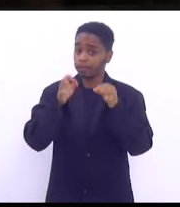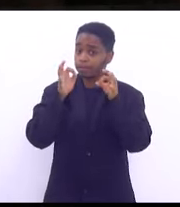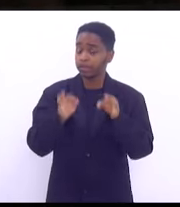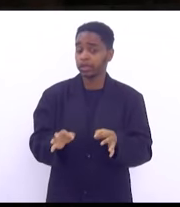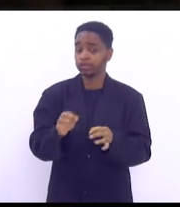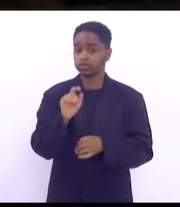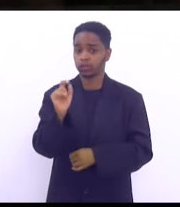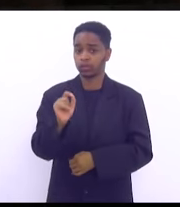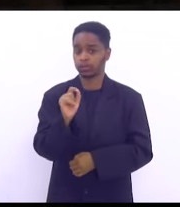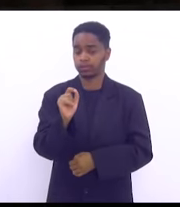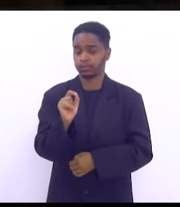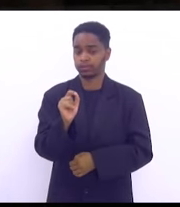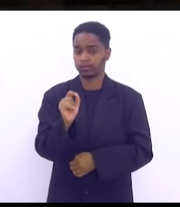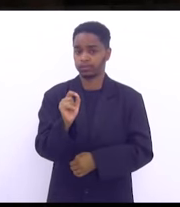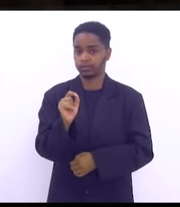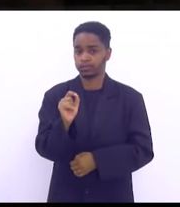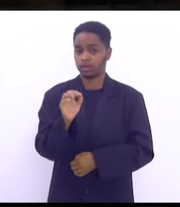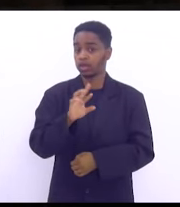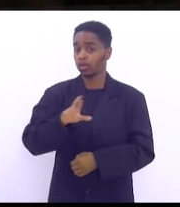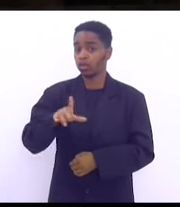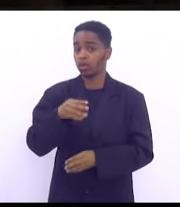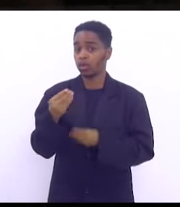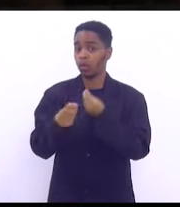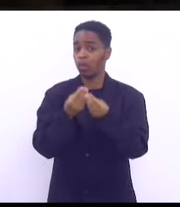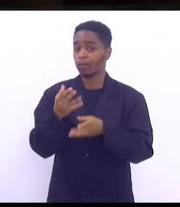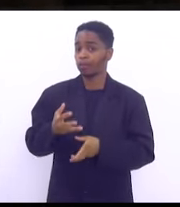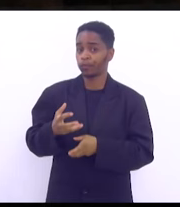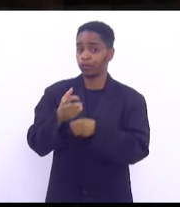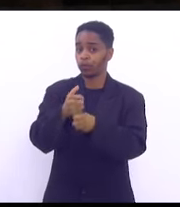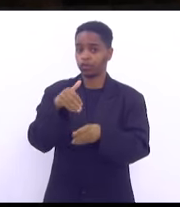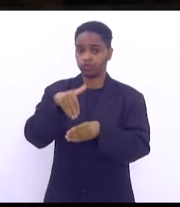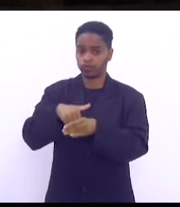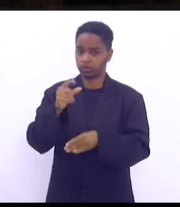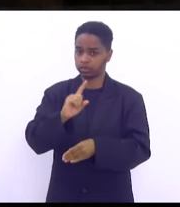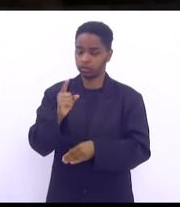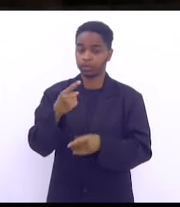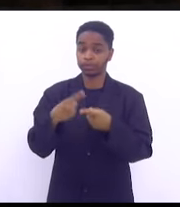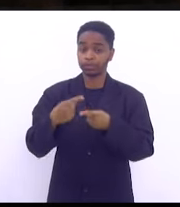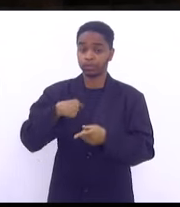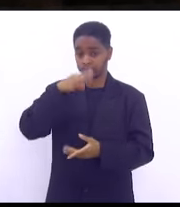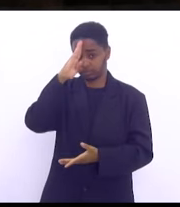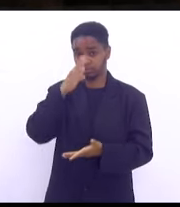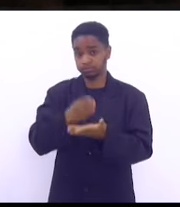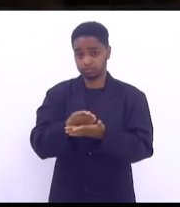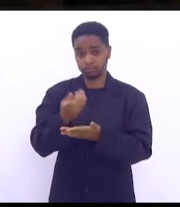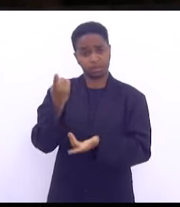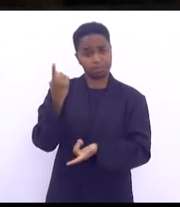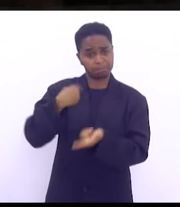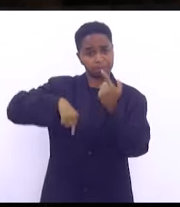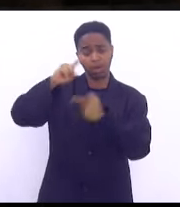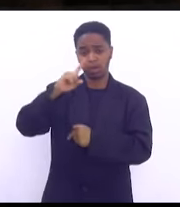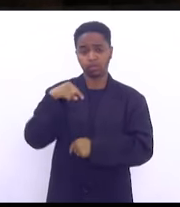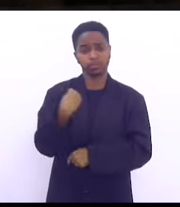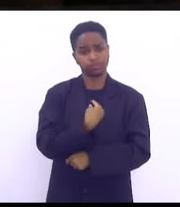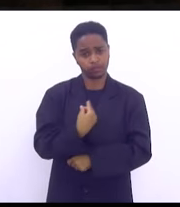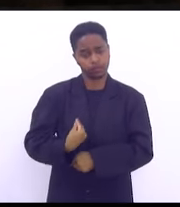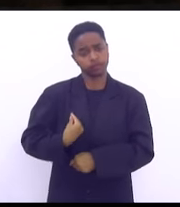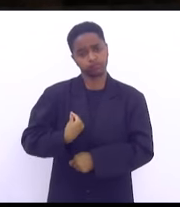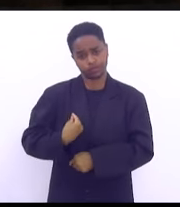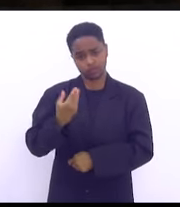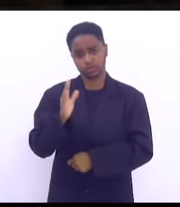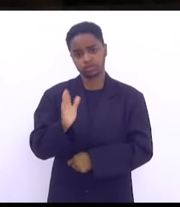em como se apura. Eu acho que é um grande avanço Nós que já vivemos muito, deputada